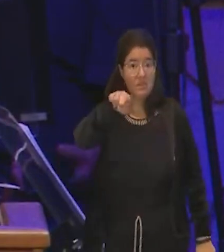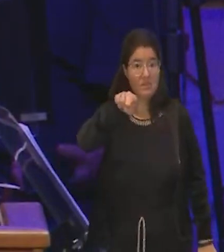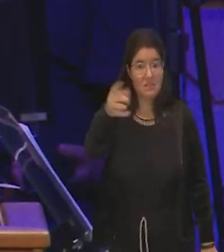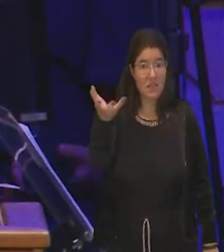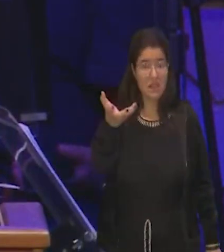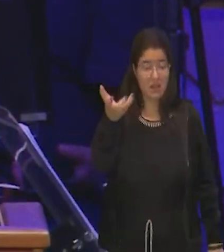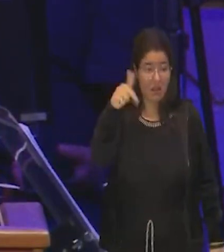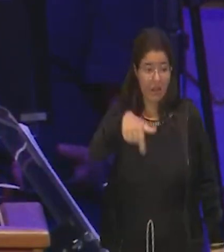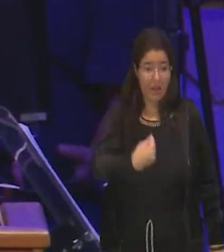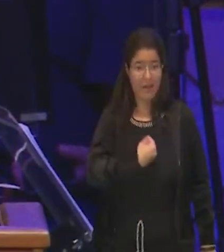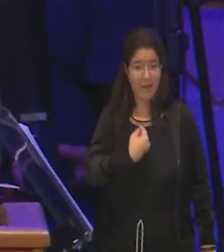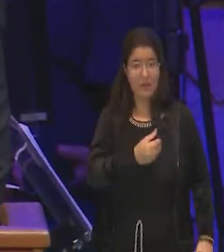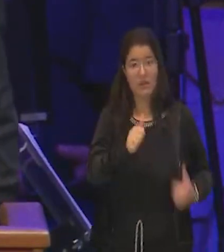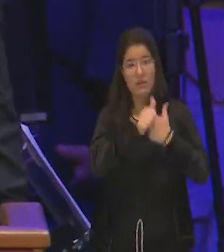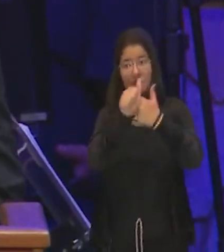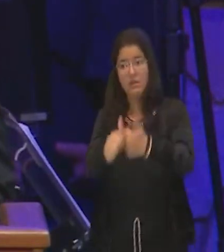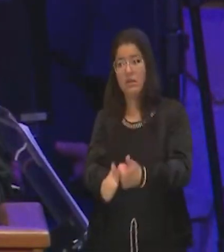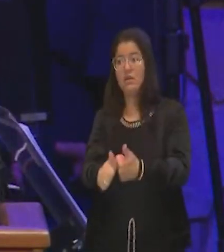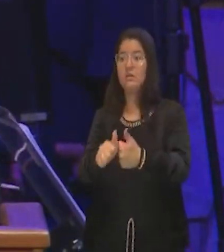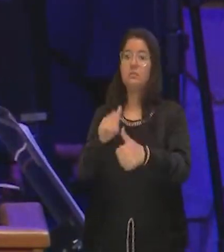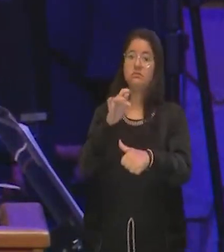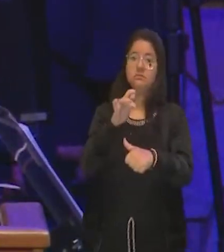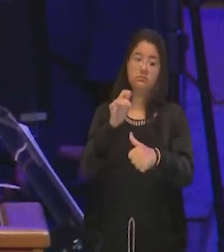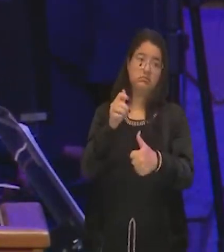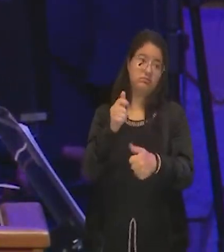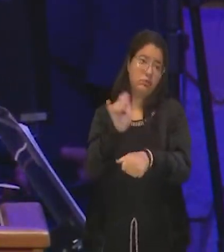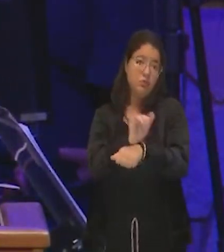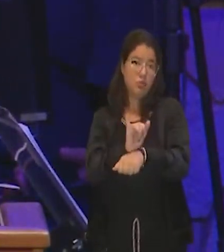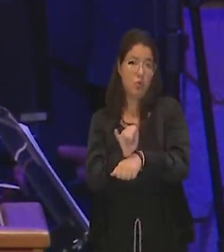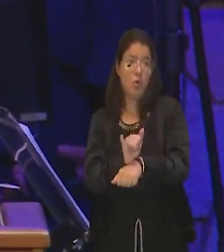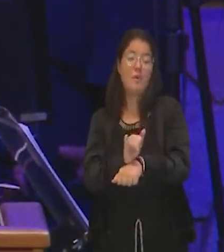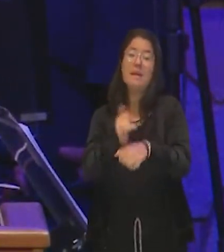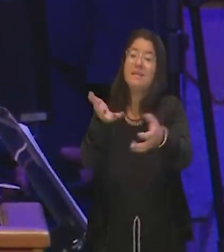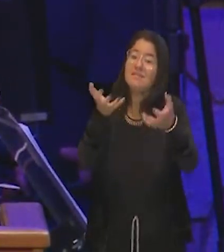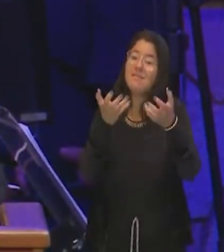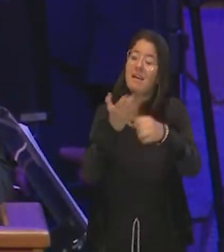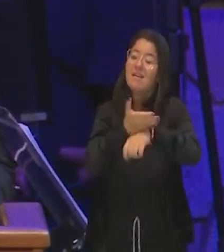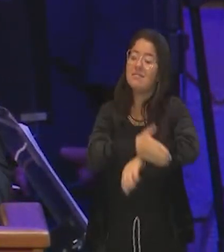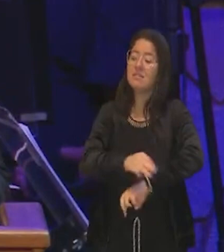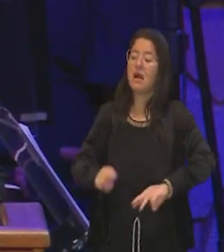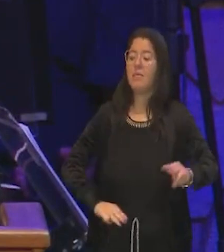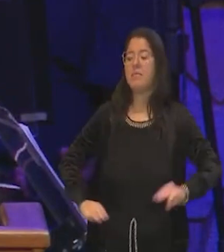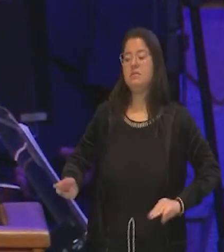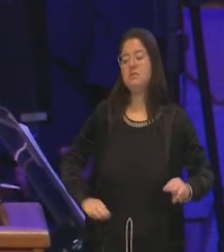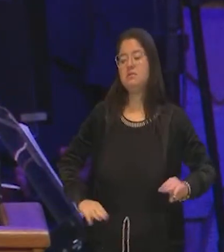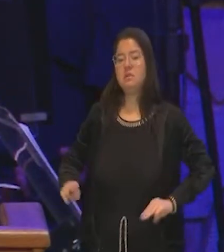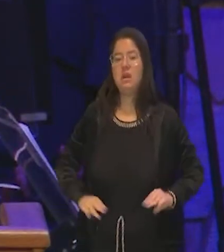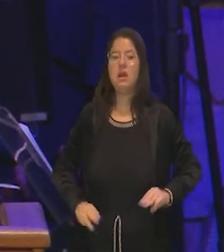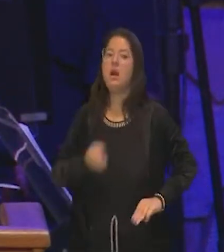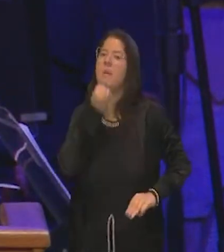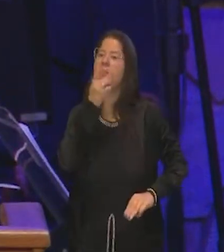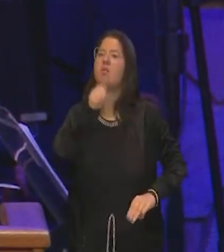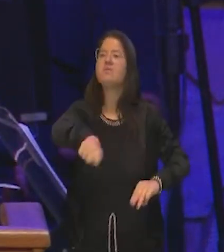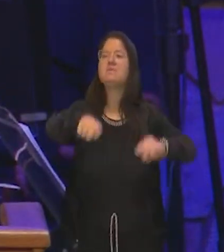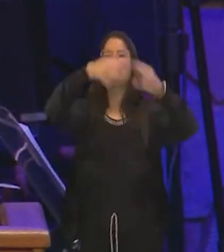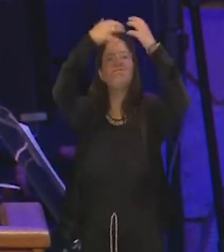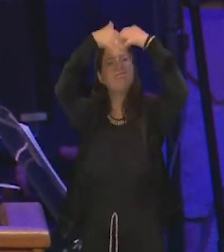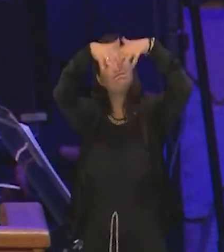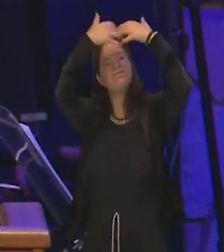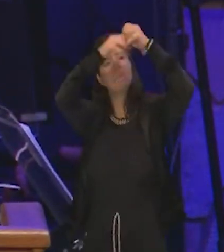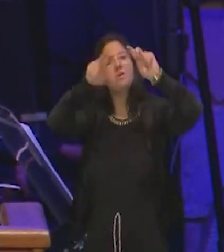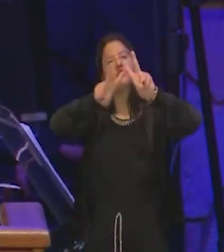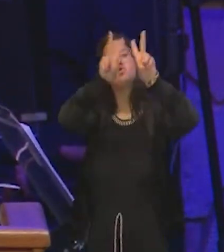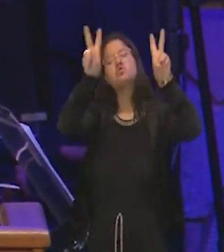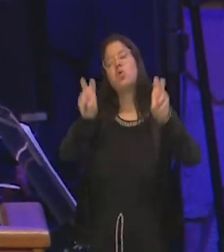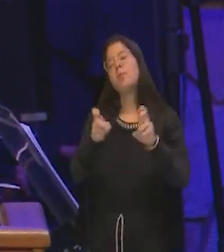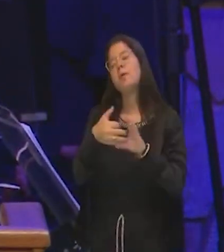você que nos acompanha pela internet, desejando a obra do ministério, é bom que reflita sobre estas